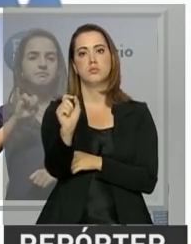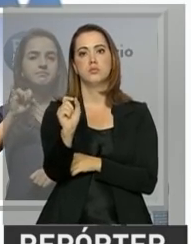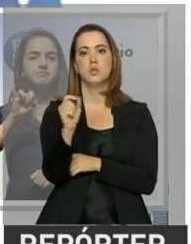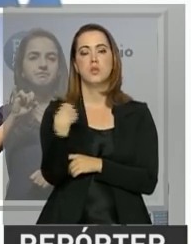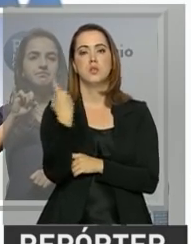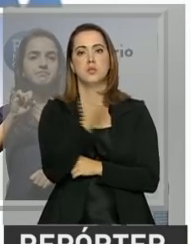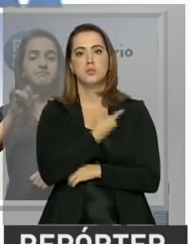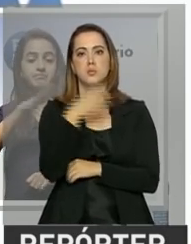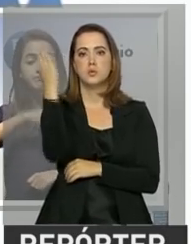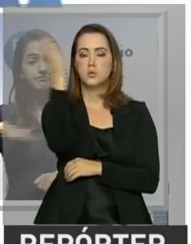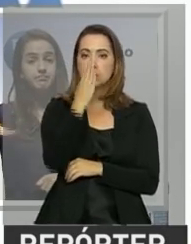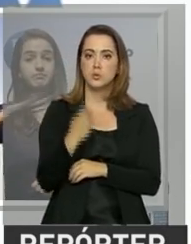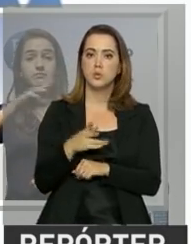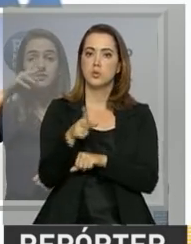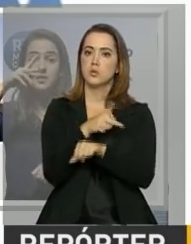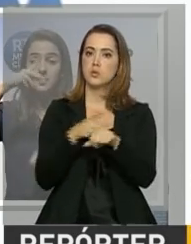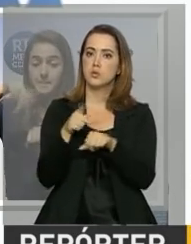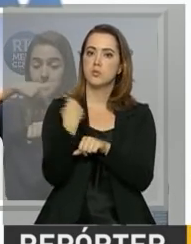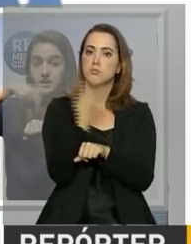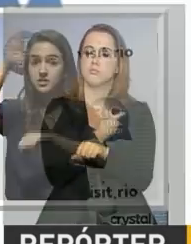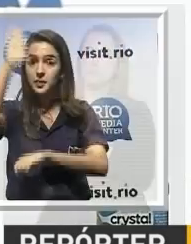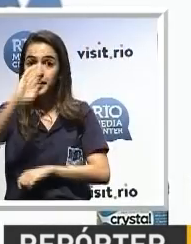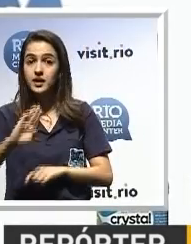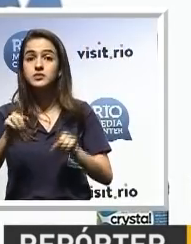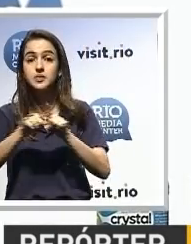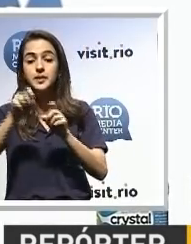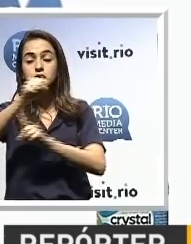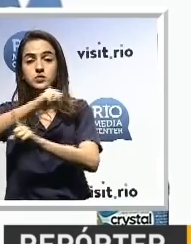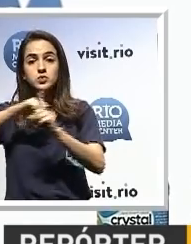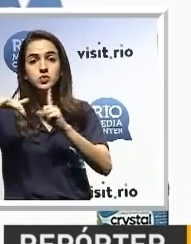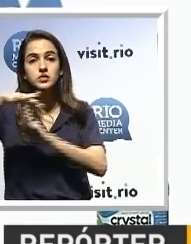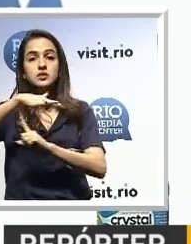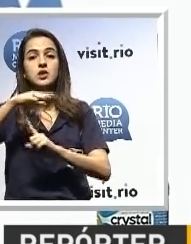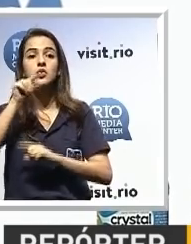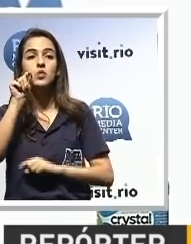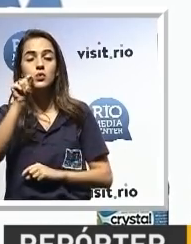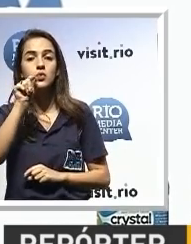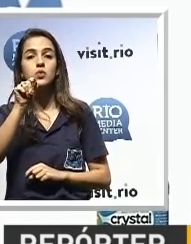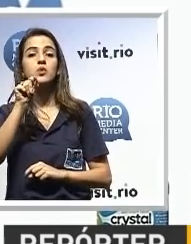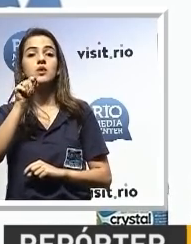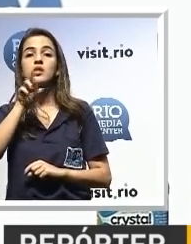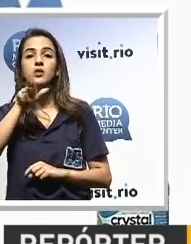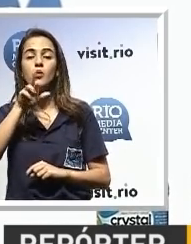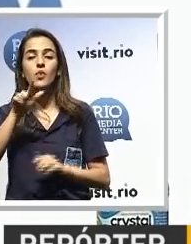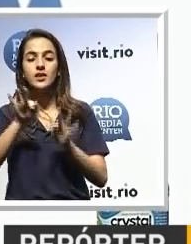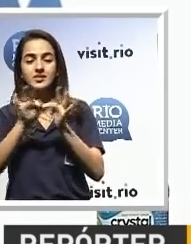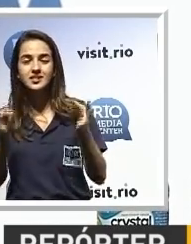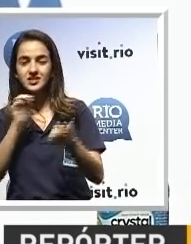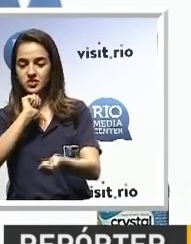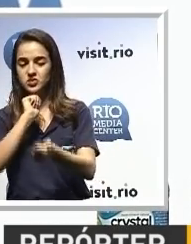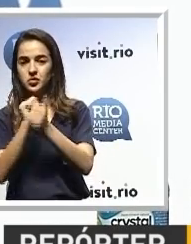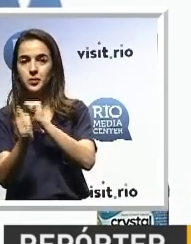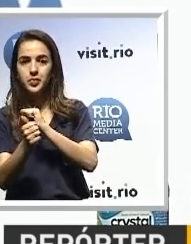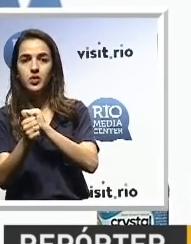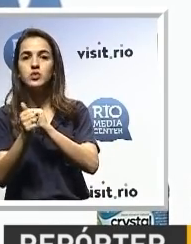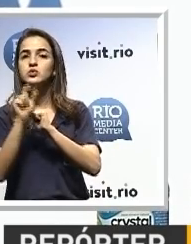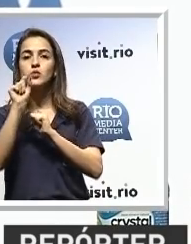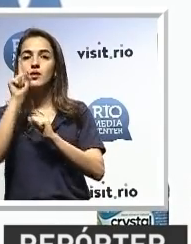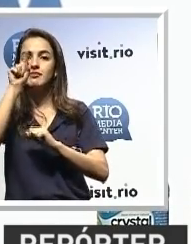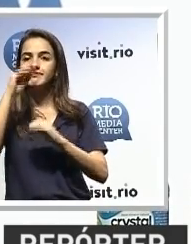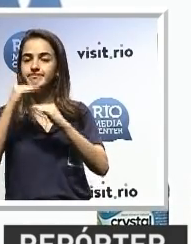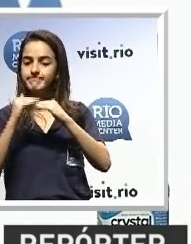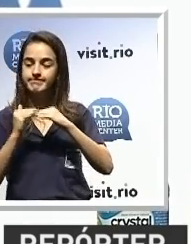para o nosso país e para a nossa sociedade, porque ele transcende simplesmente a questão do esporte. Ele vai mais